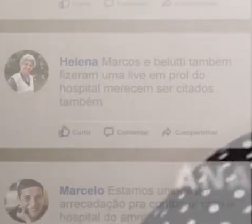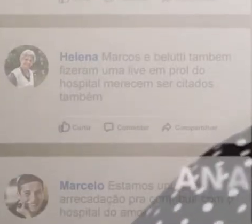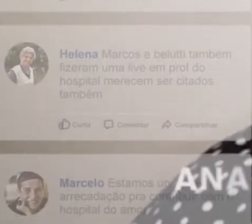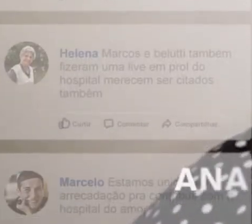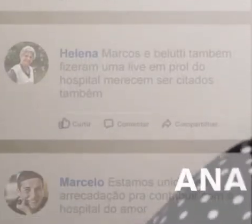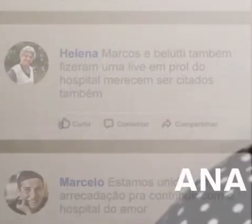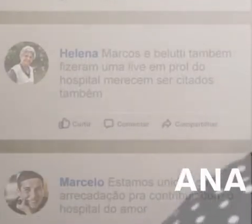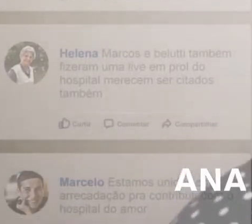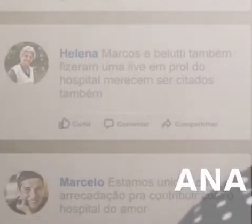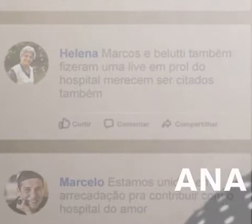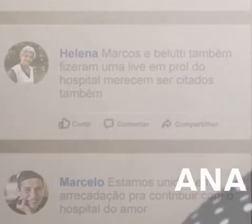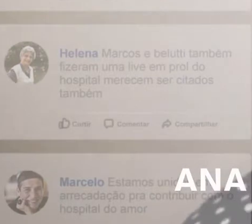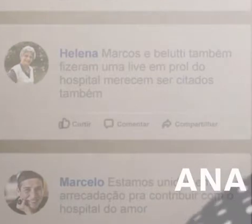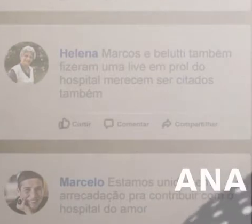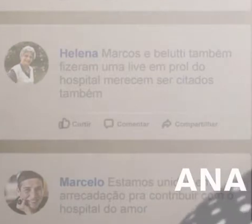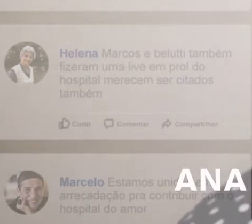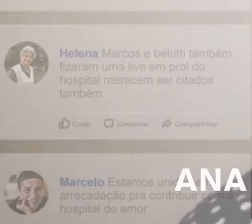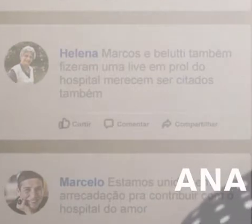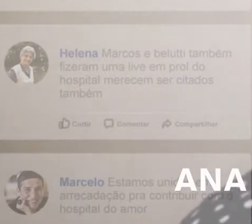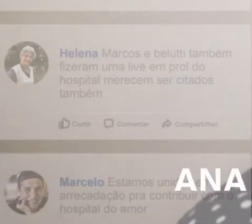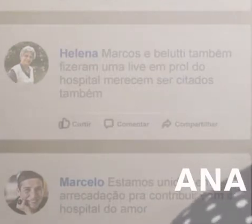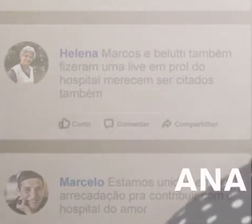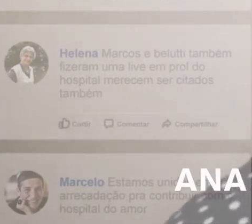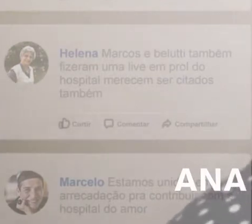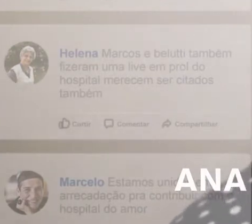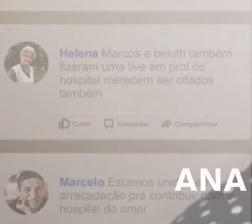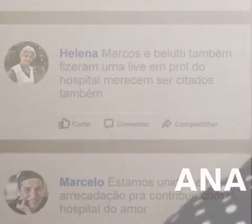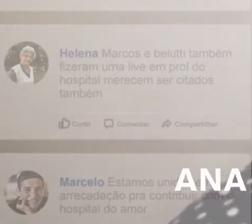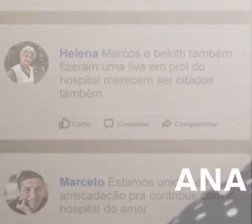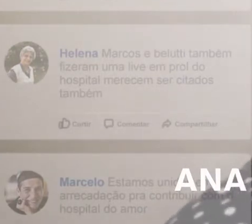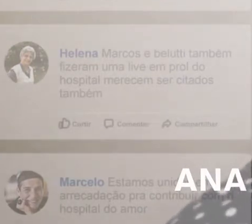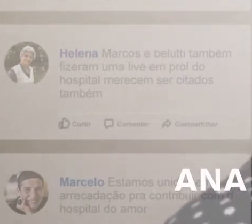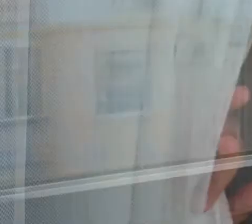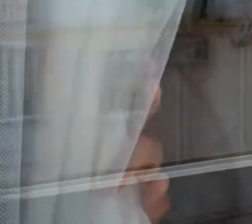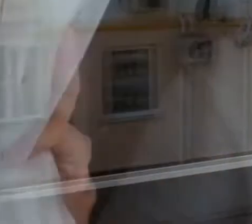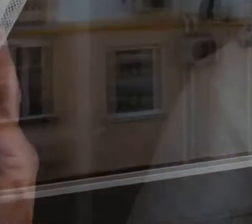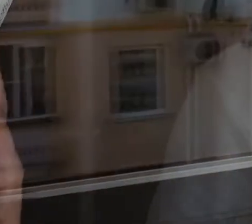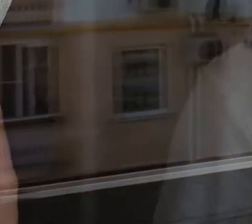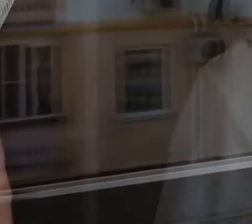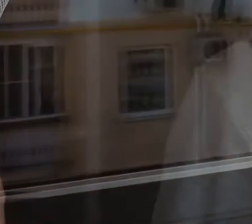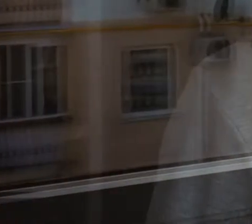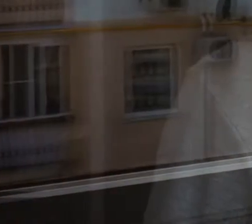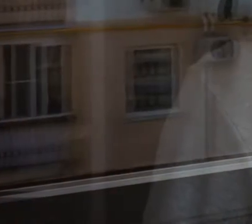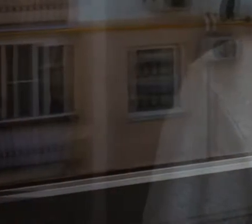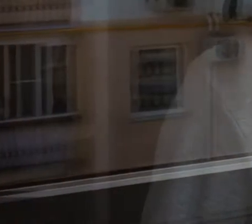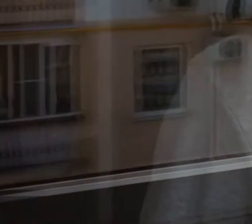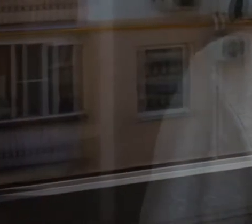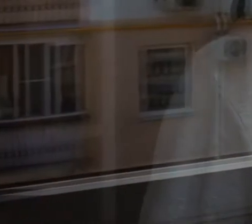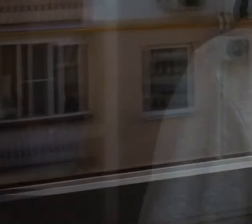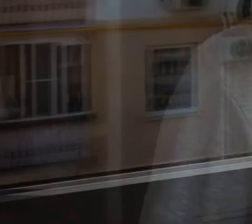Não foi muito, mas doei o que pude. Querendo Deus, logo tudo isso irá passar.